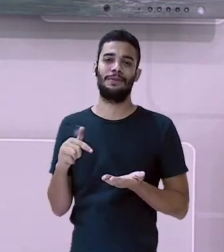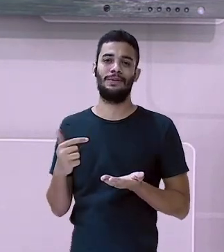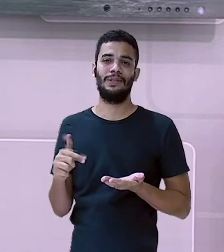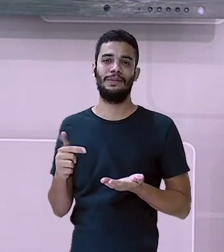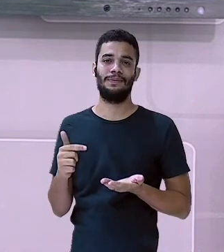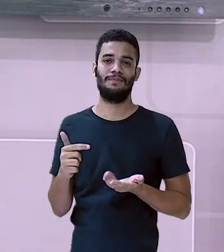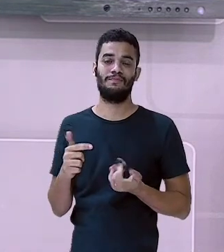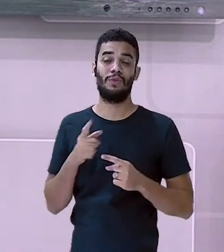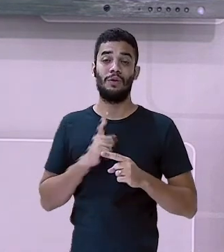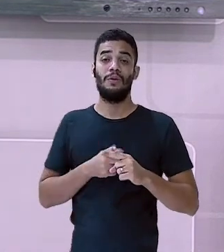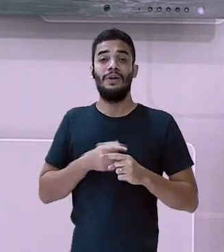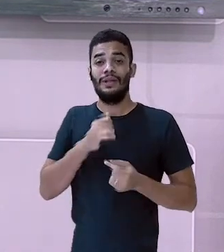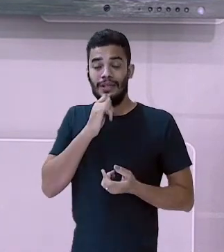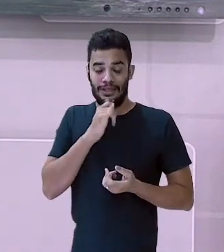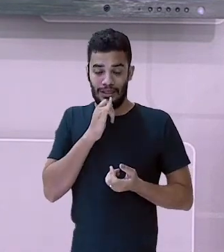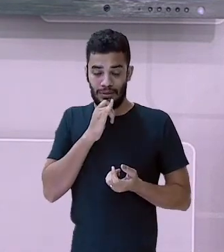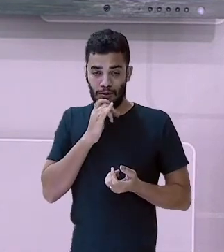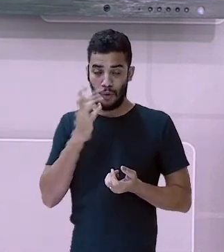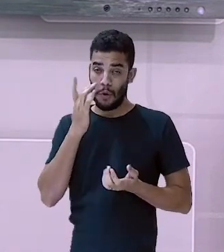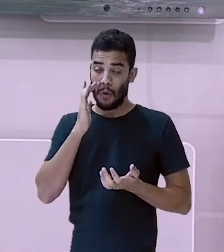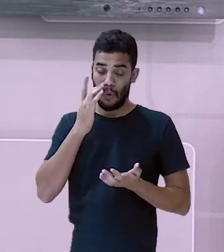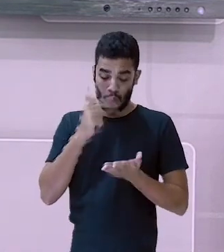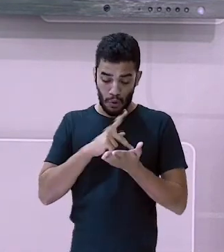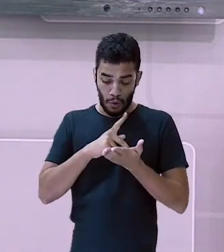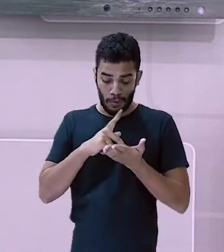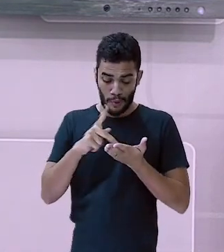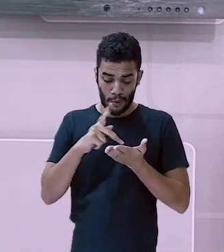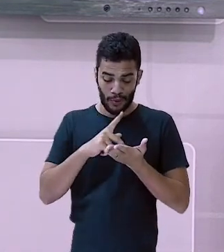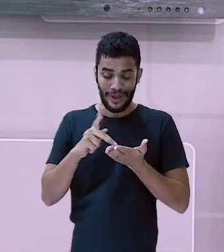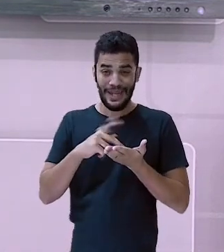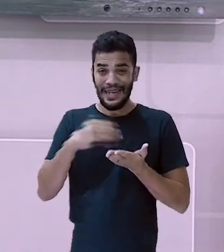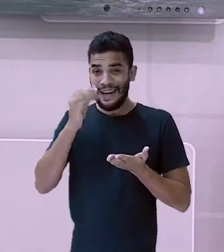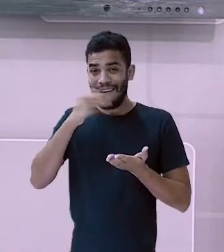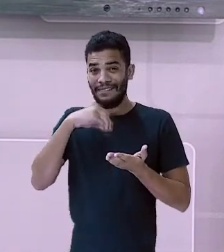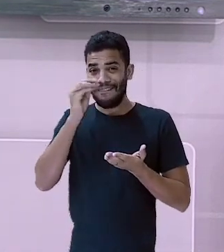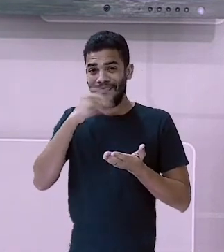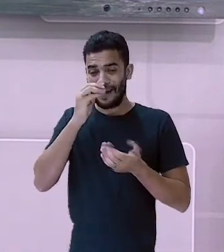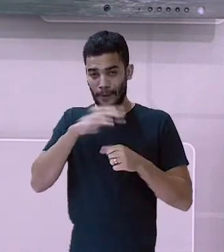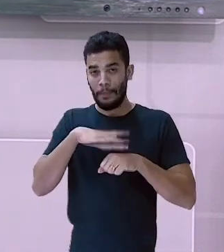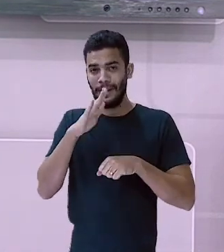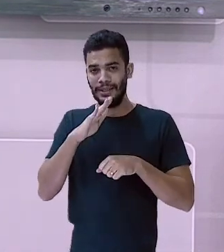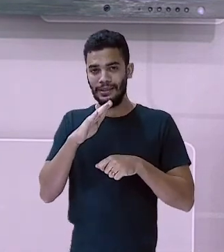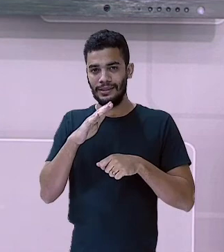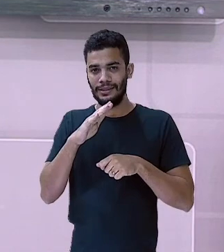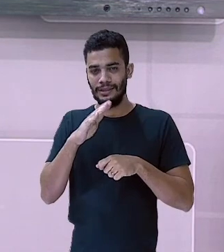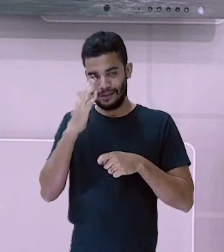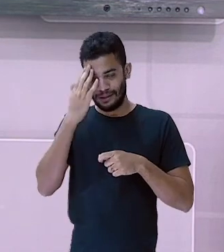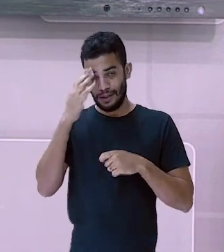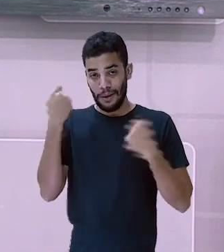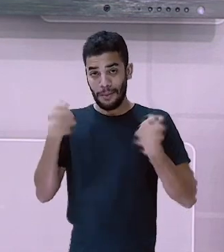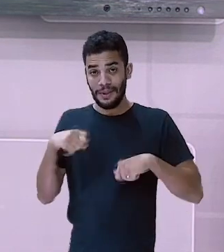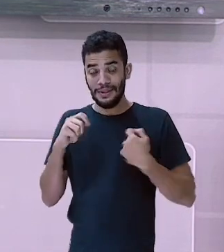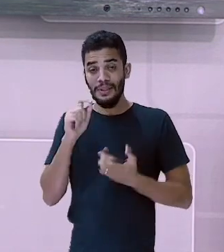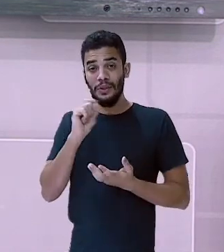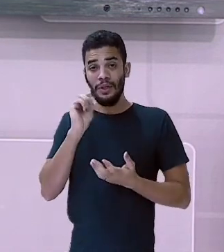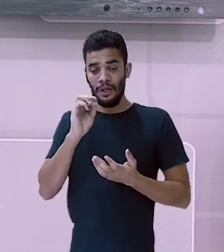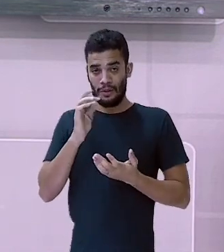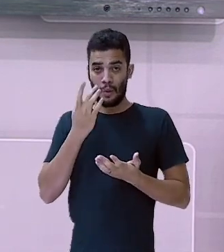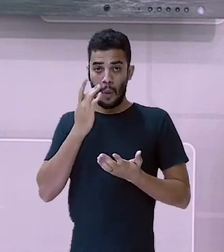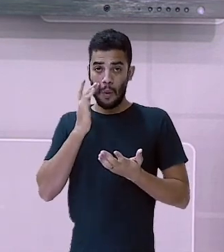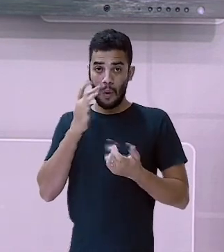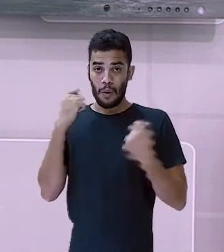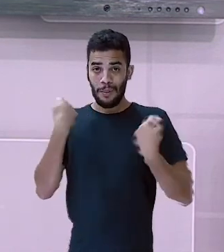ele amassaria com muita facilidade, enfim. Então, quando se fala ouro 18, significa que